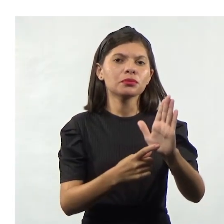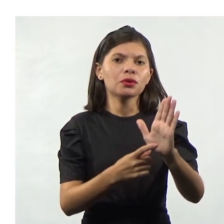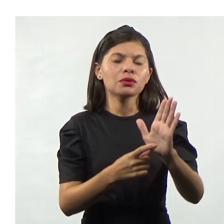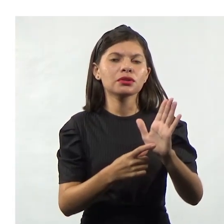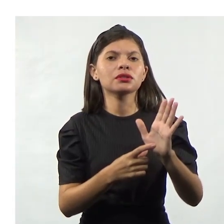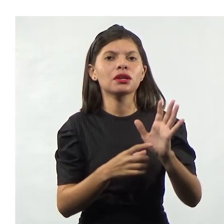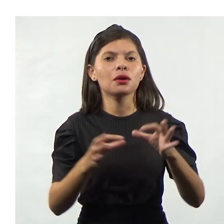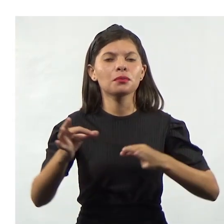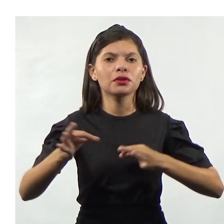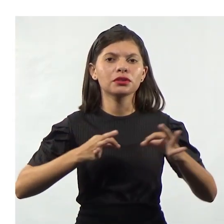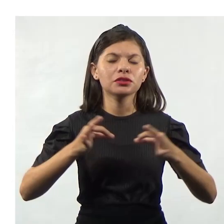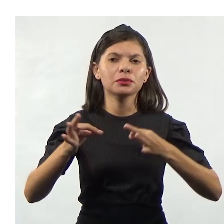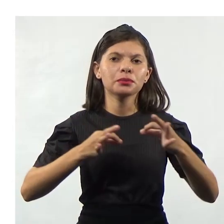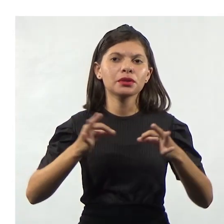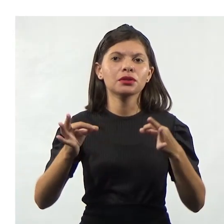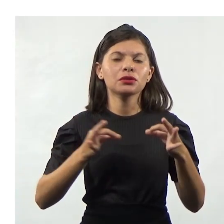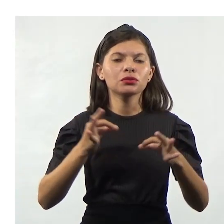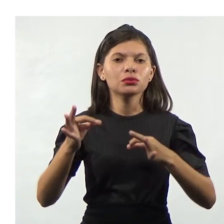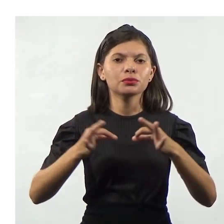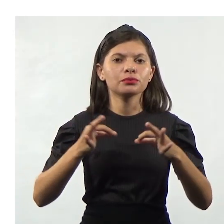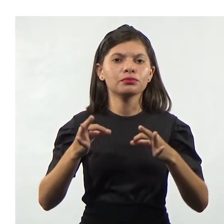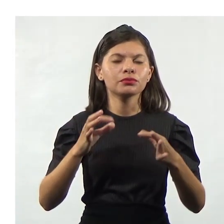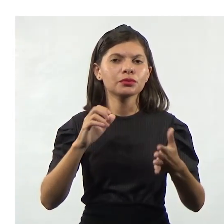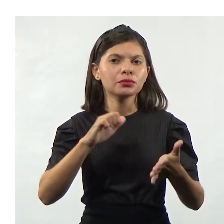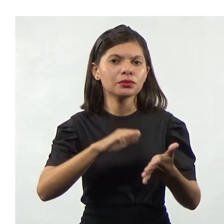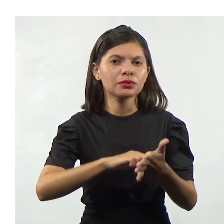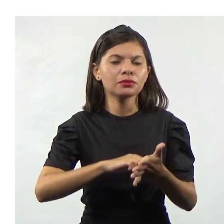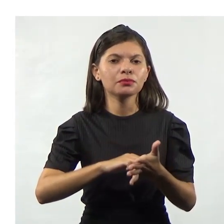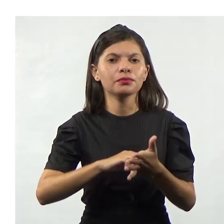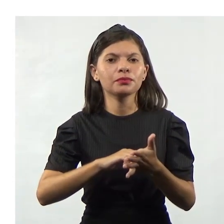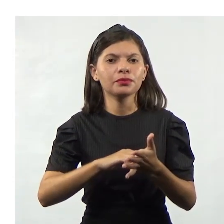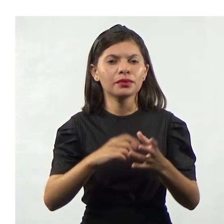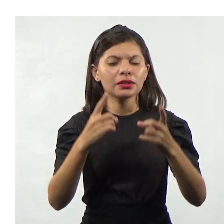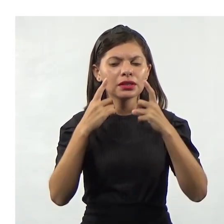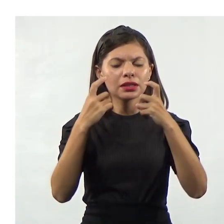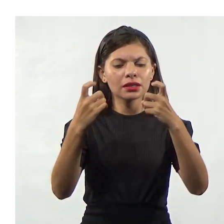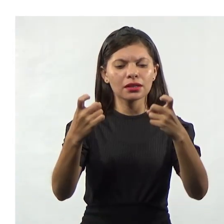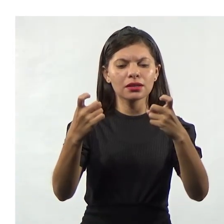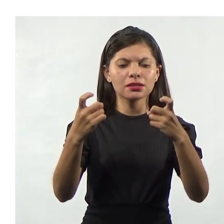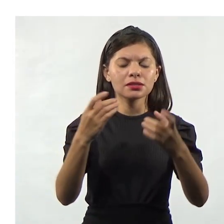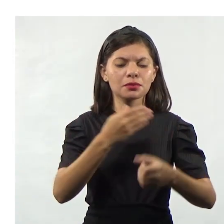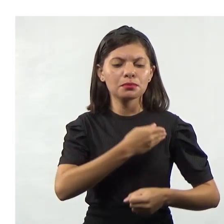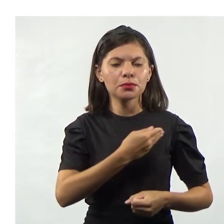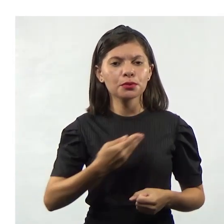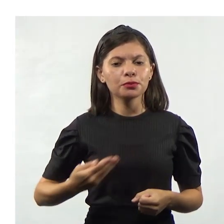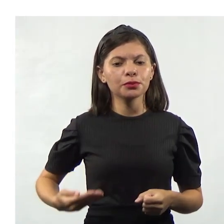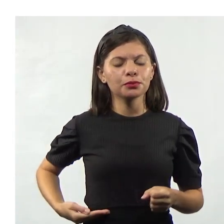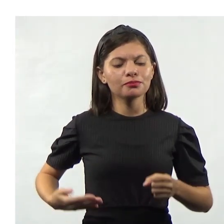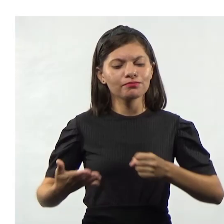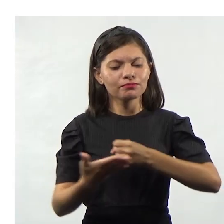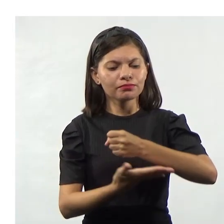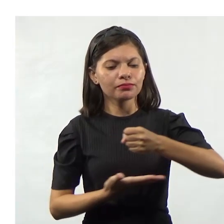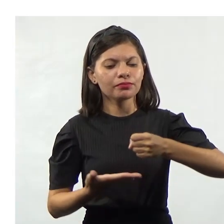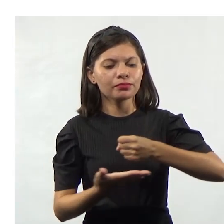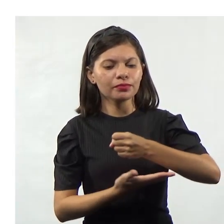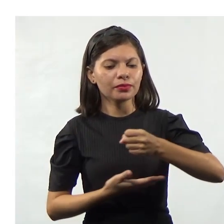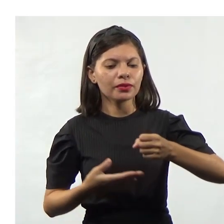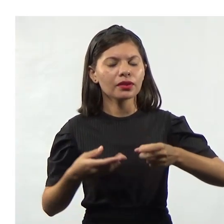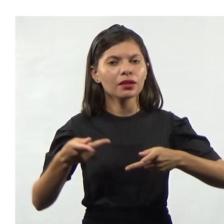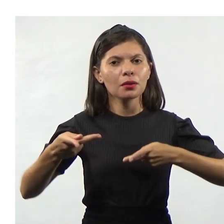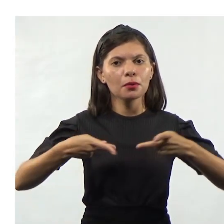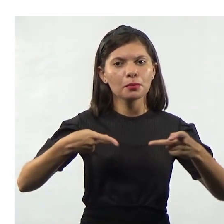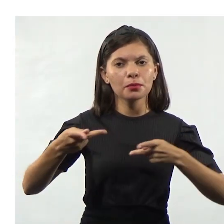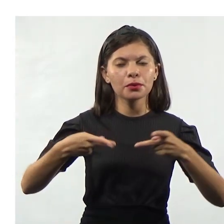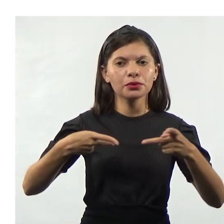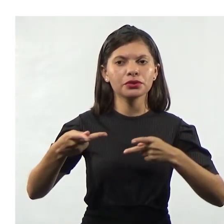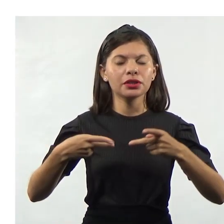demonstre o planejamento, né, de uma contratação, que caracteriza o interesse público envolvido e a sua melhor solução e dá base ao